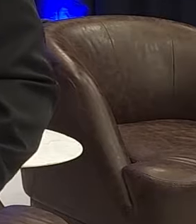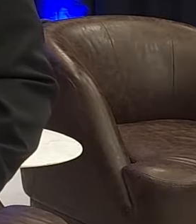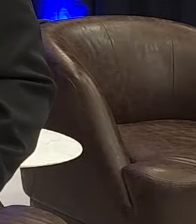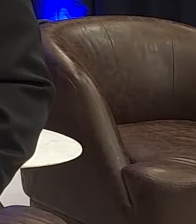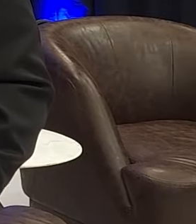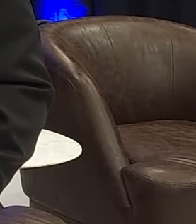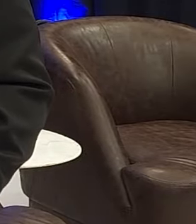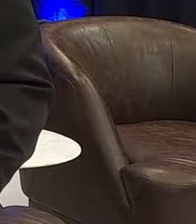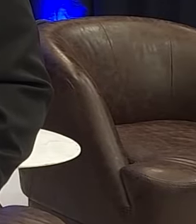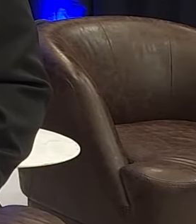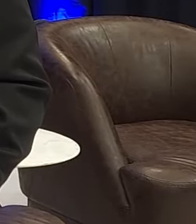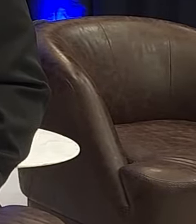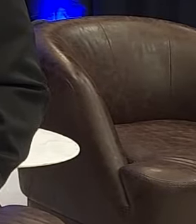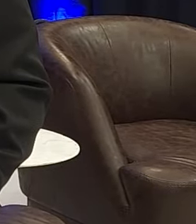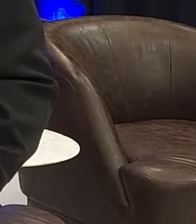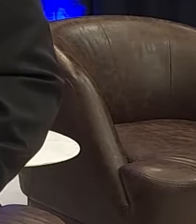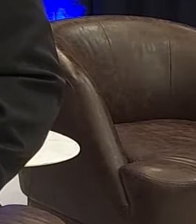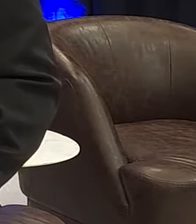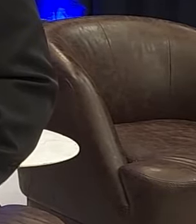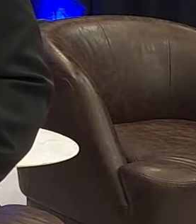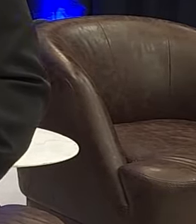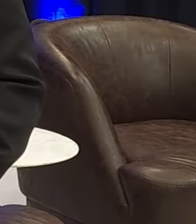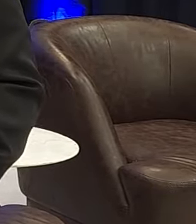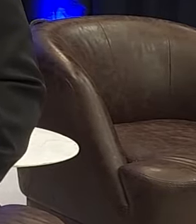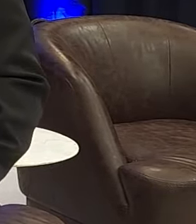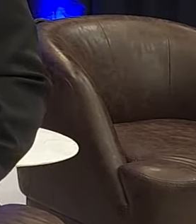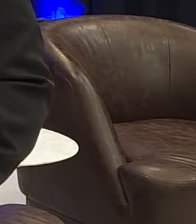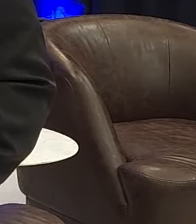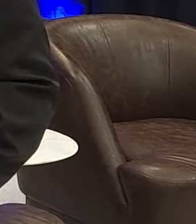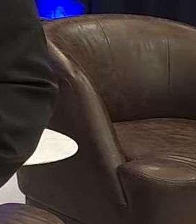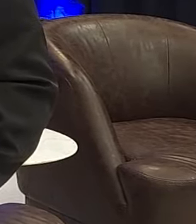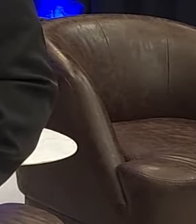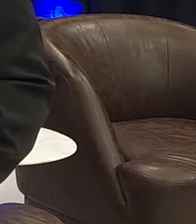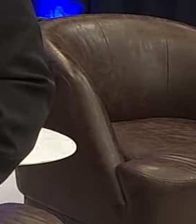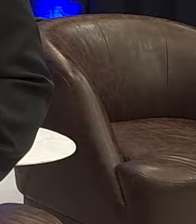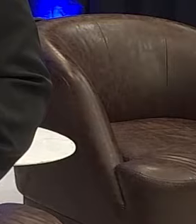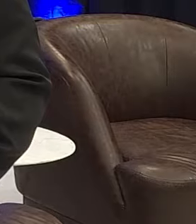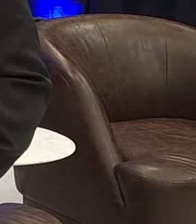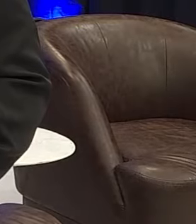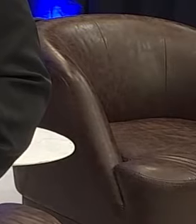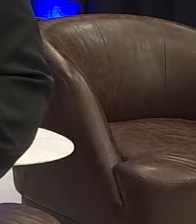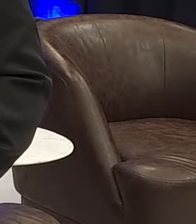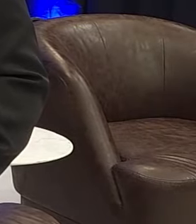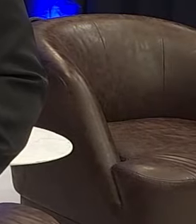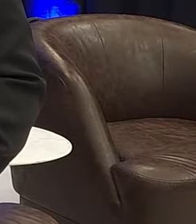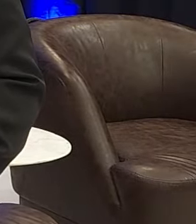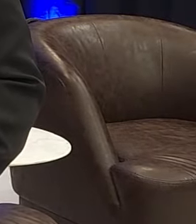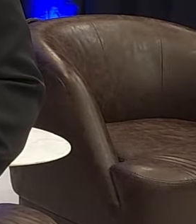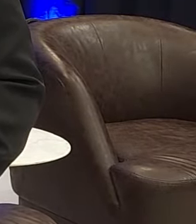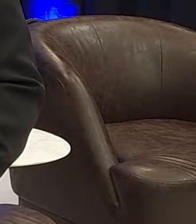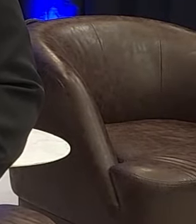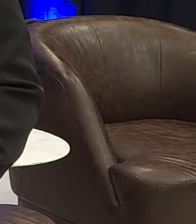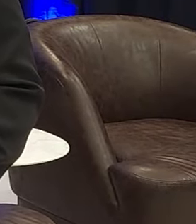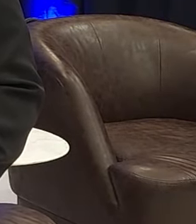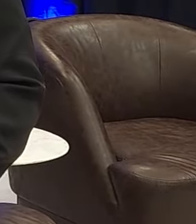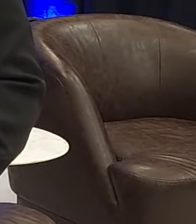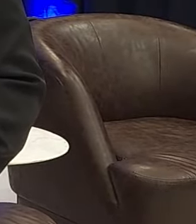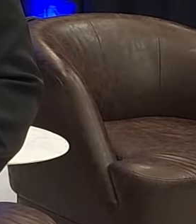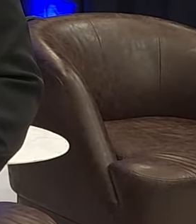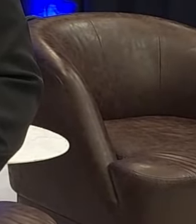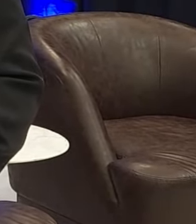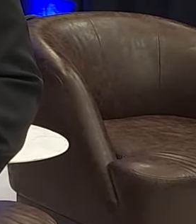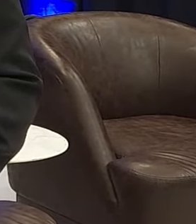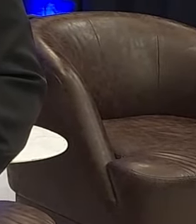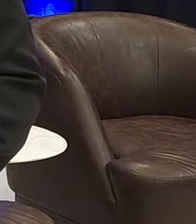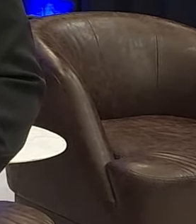detalhes do que aconteceu no debate de ontem aqui na Band Piauí com os principais candidatos à Prefeitura de Teresina.